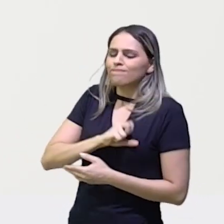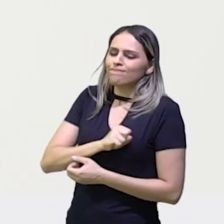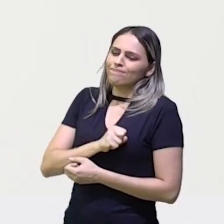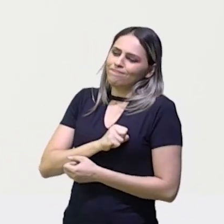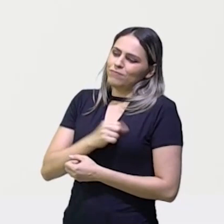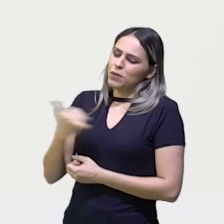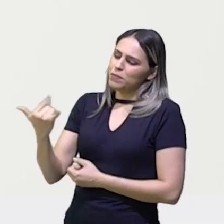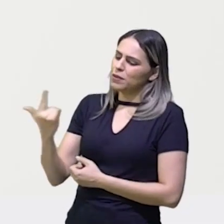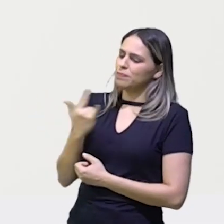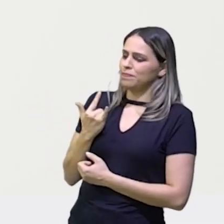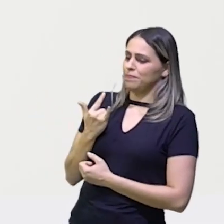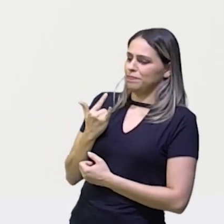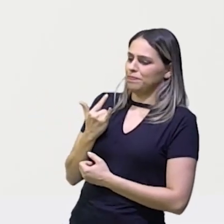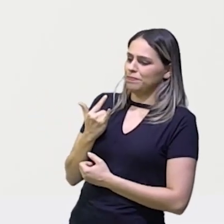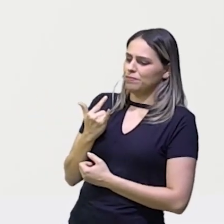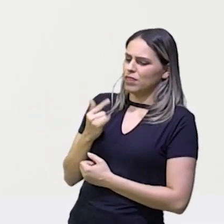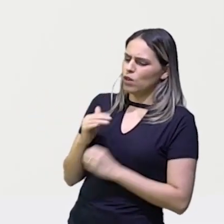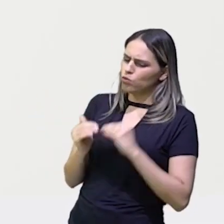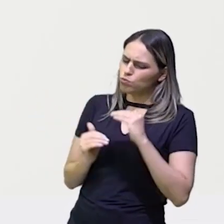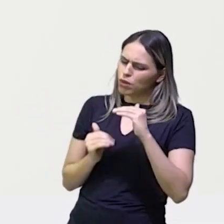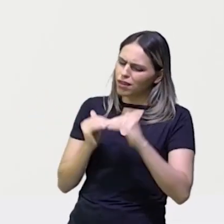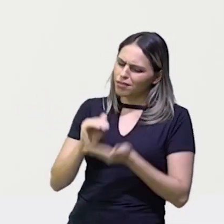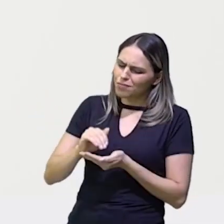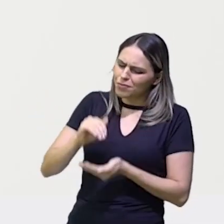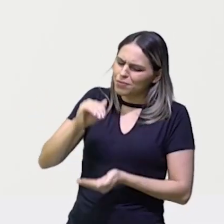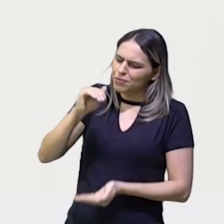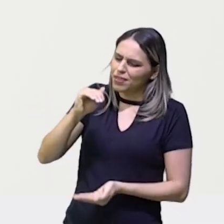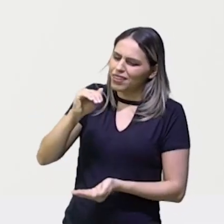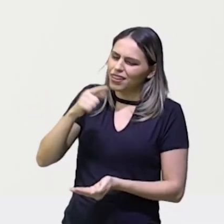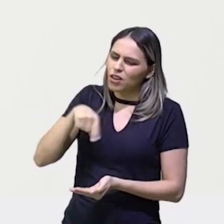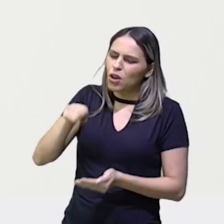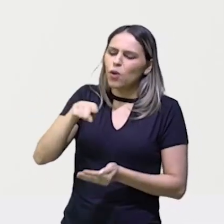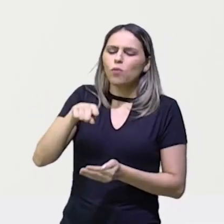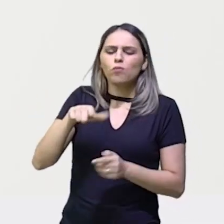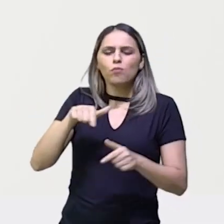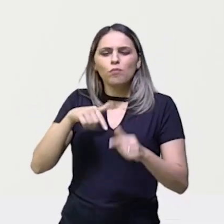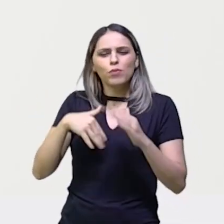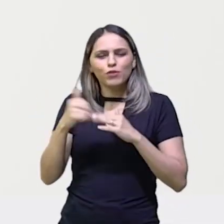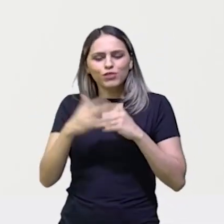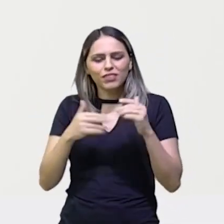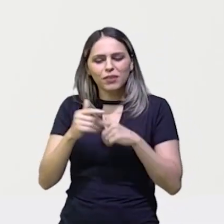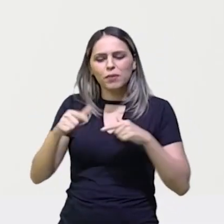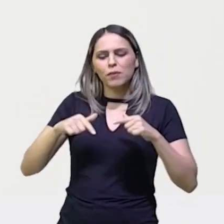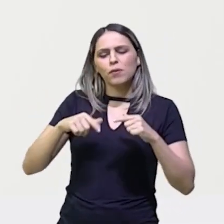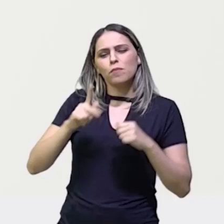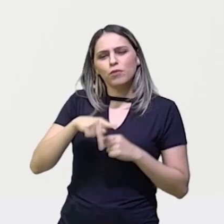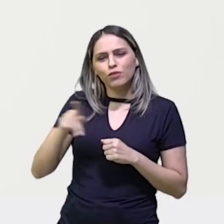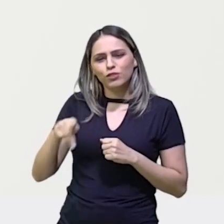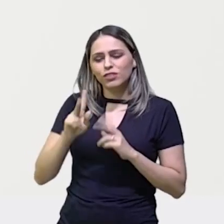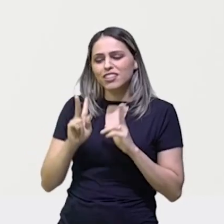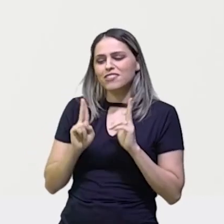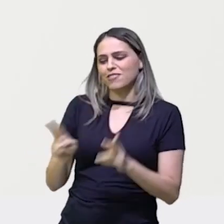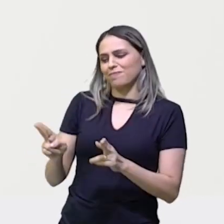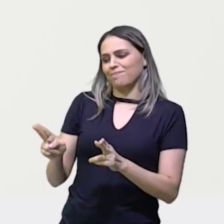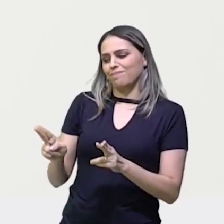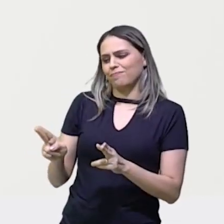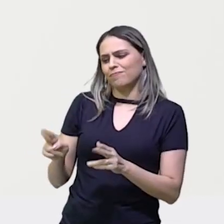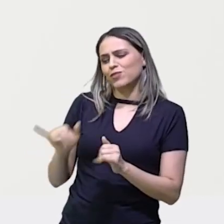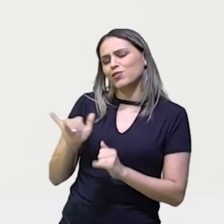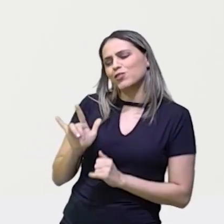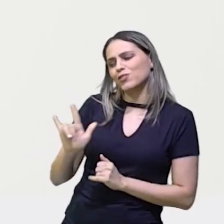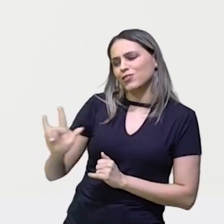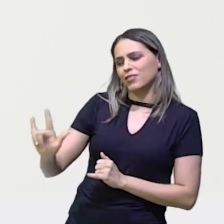tanto. Quando eu crescer, eu vou ser uma professora igual à senhora. Eu te